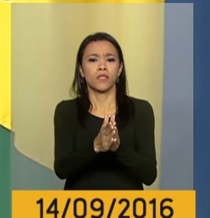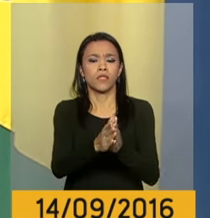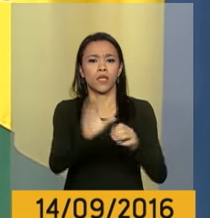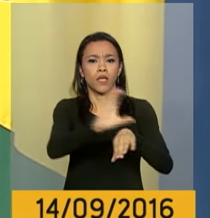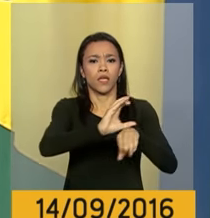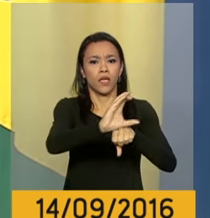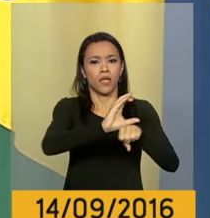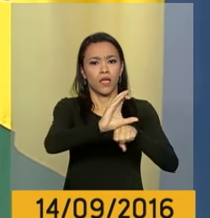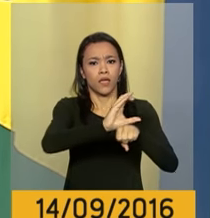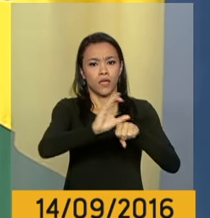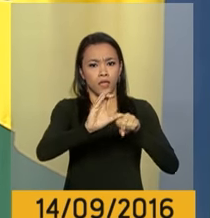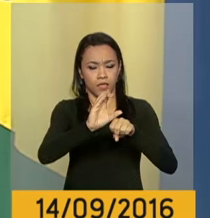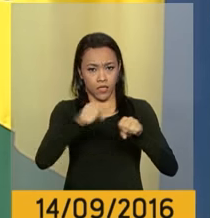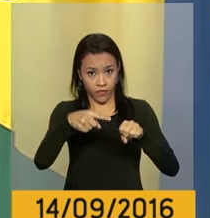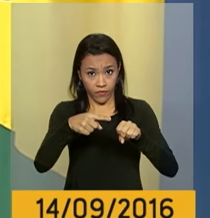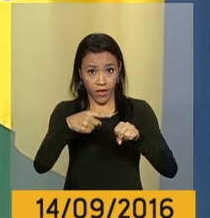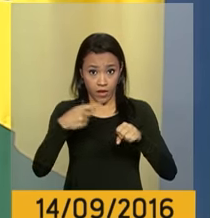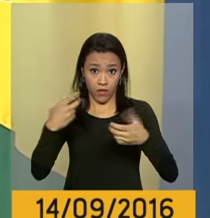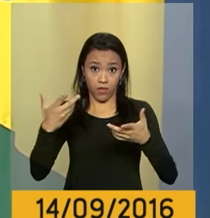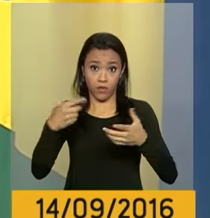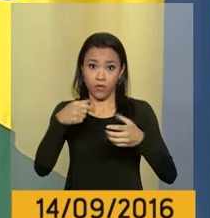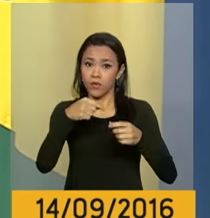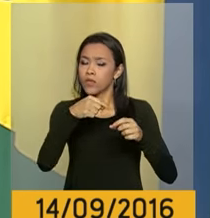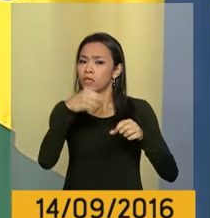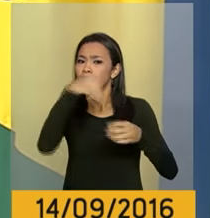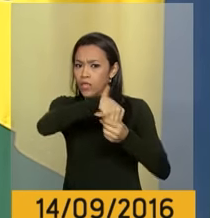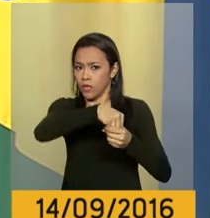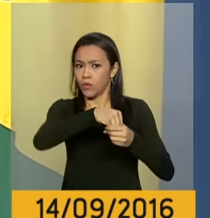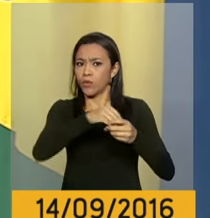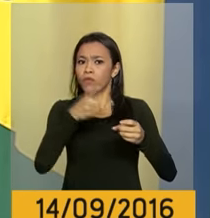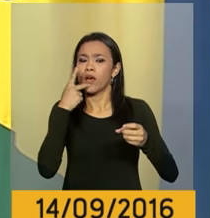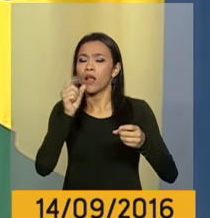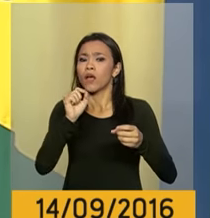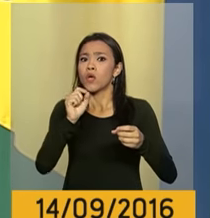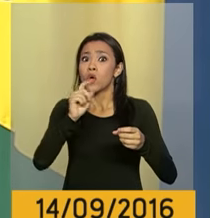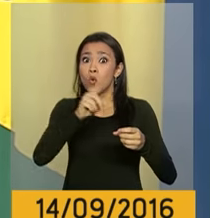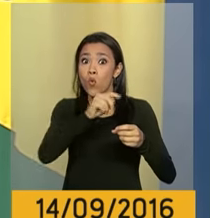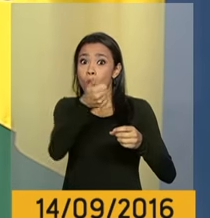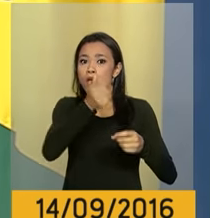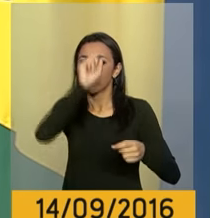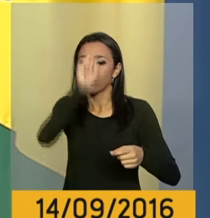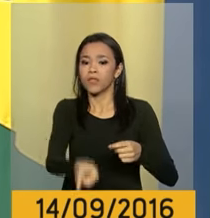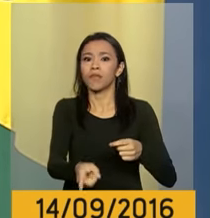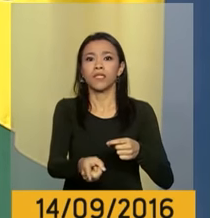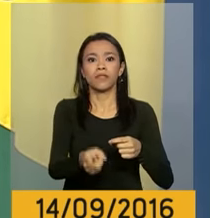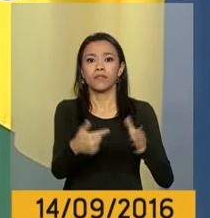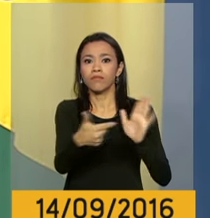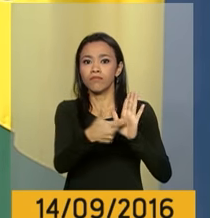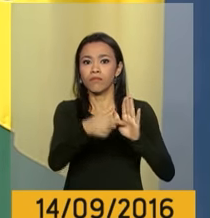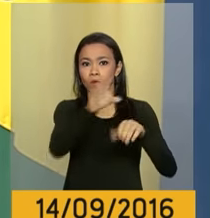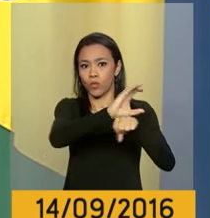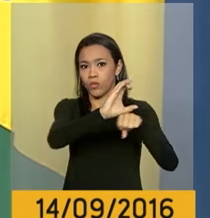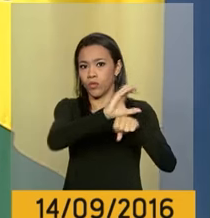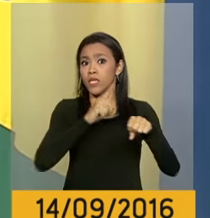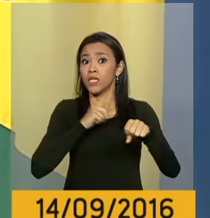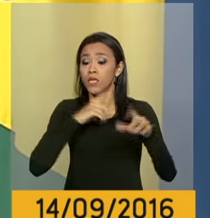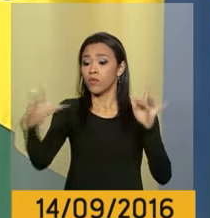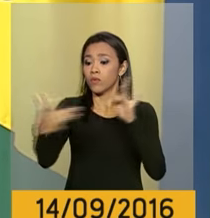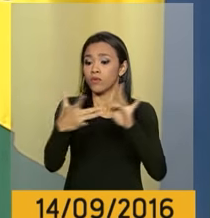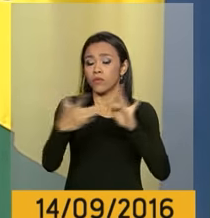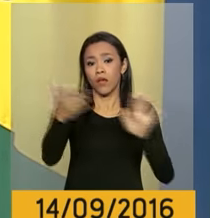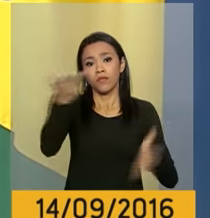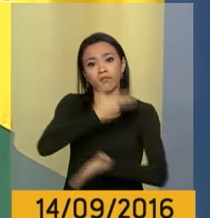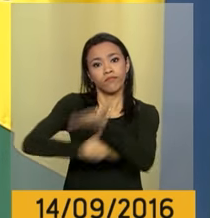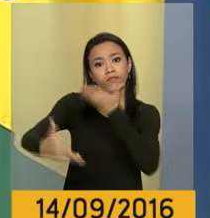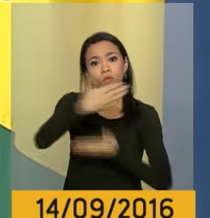intervenção do Estado no domínio econômico, verificam expressamente quase uma determinação para que haja uma conexão, volto a